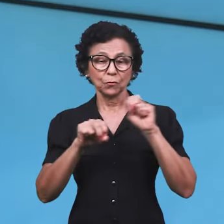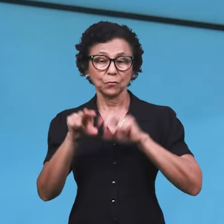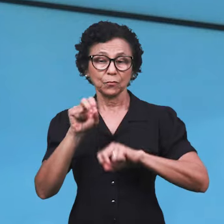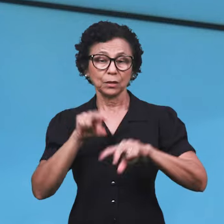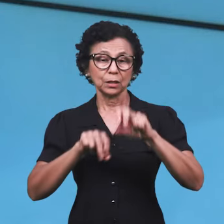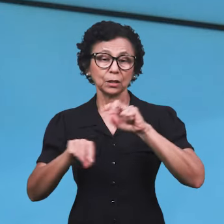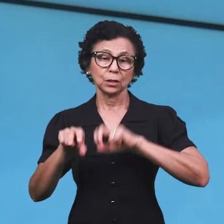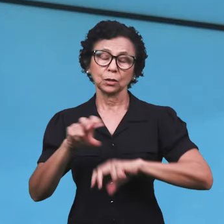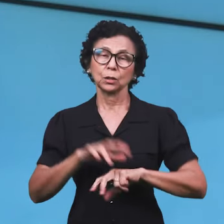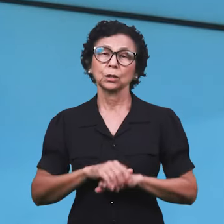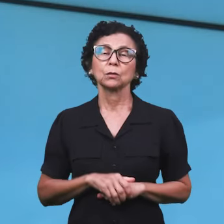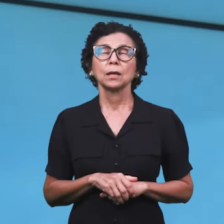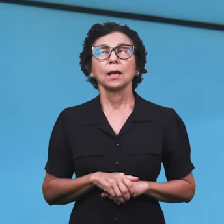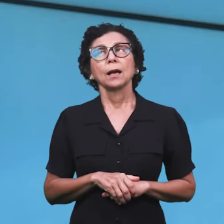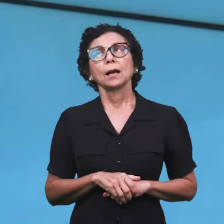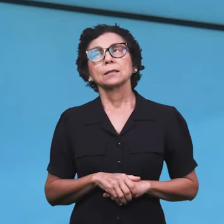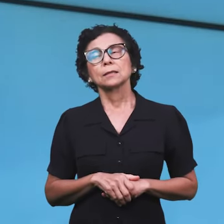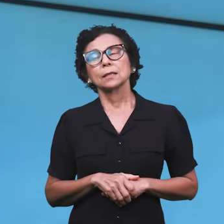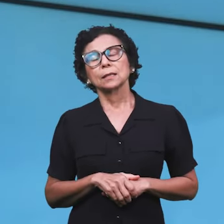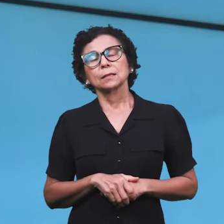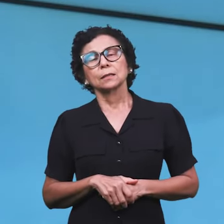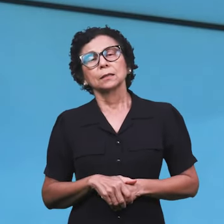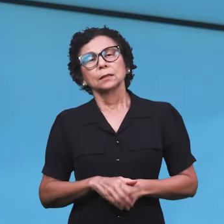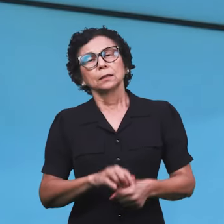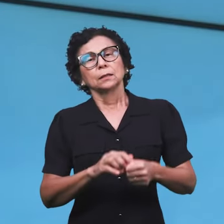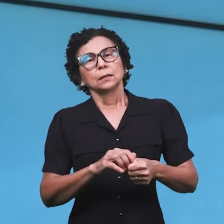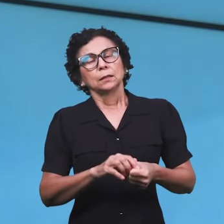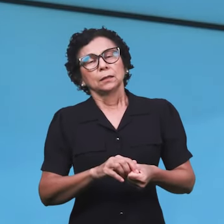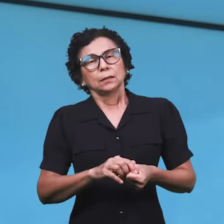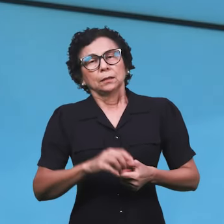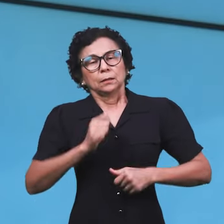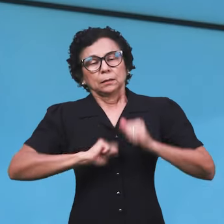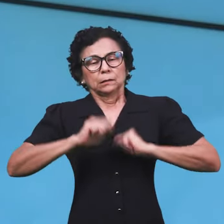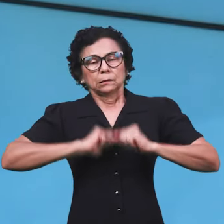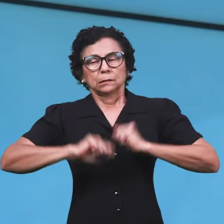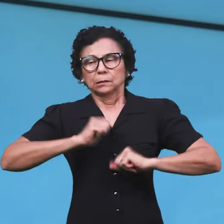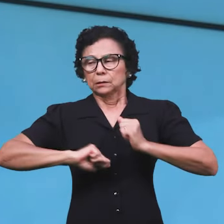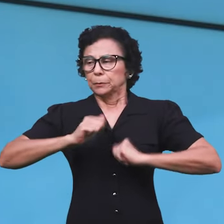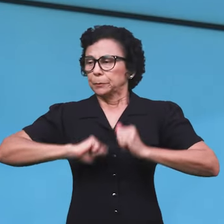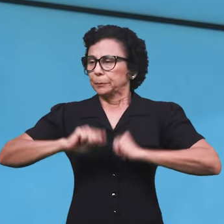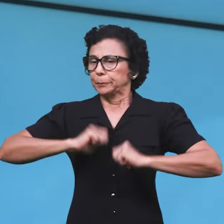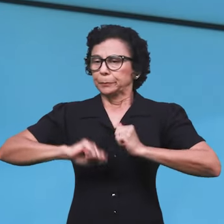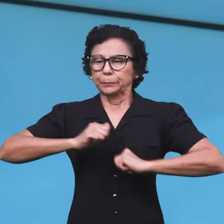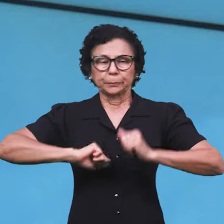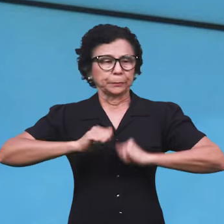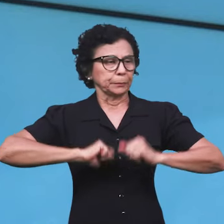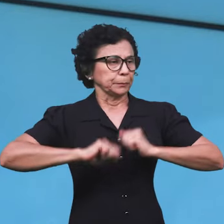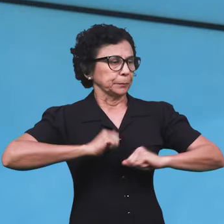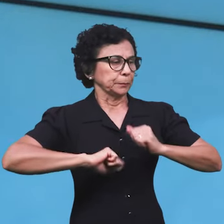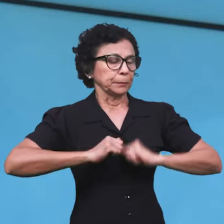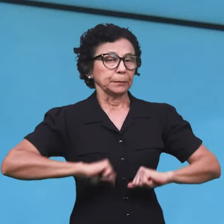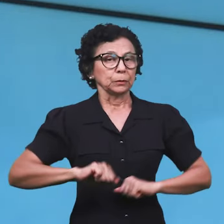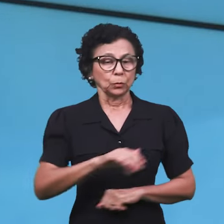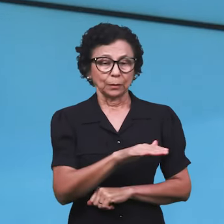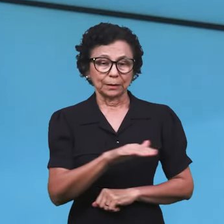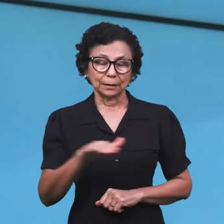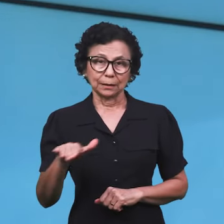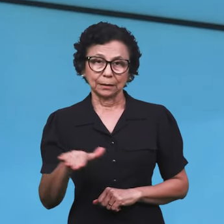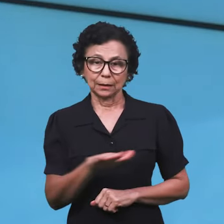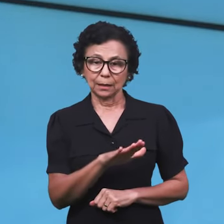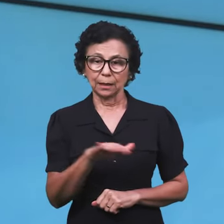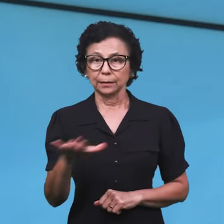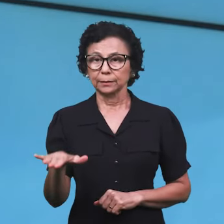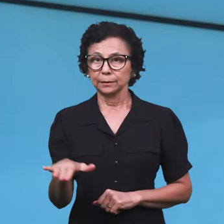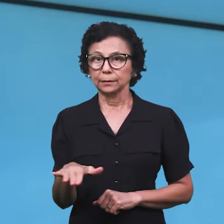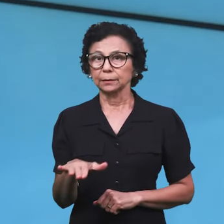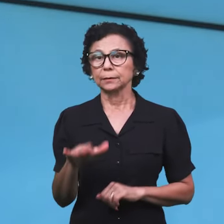estresse emocional. Então, tudo isso faz aquela criança que já tem uma predisposição de ser